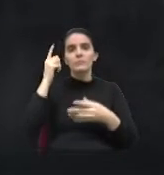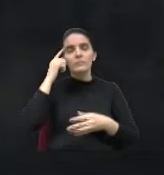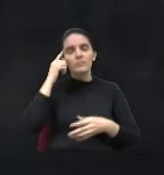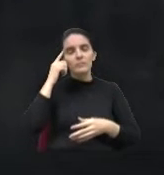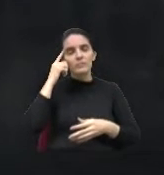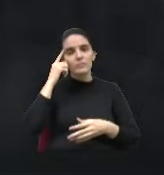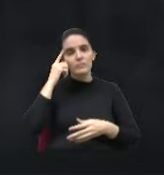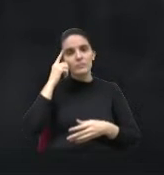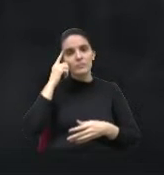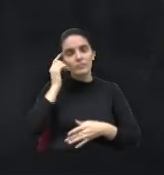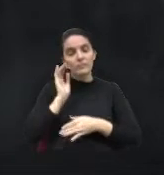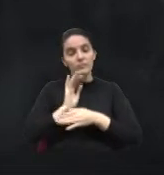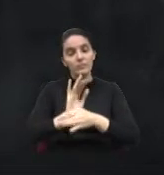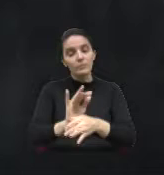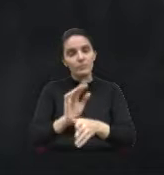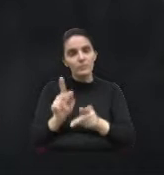povo,